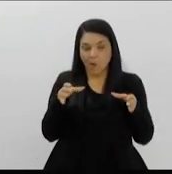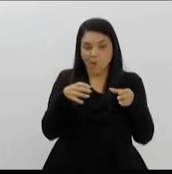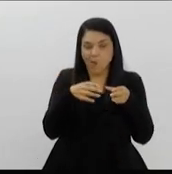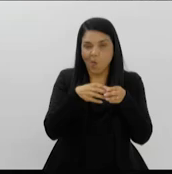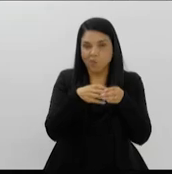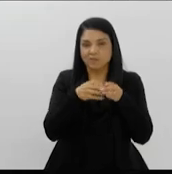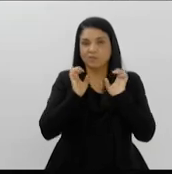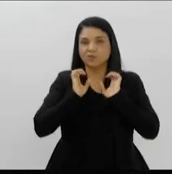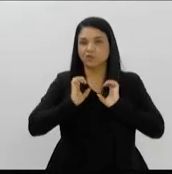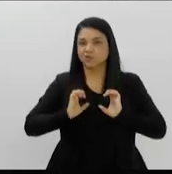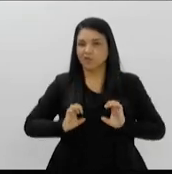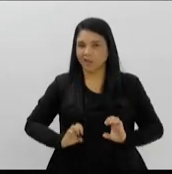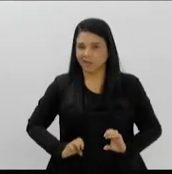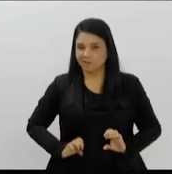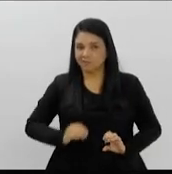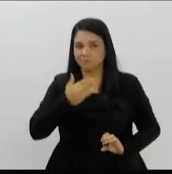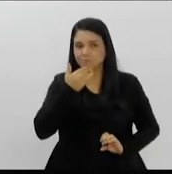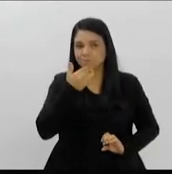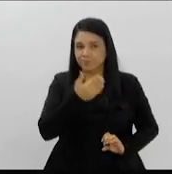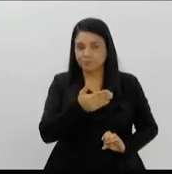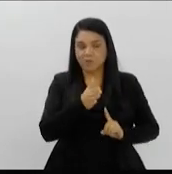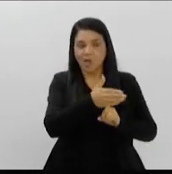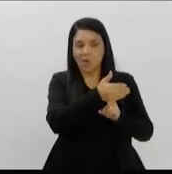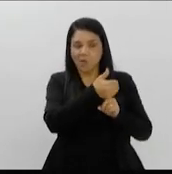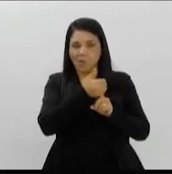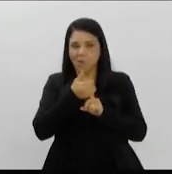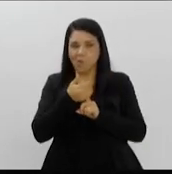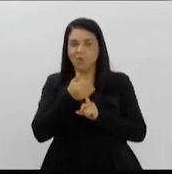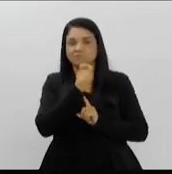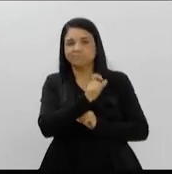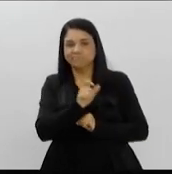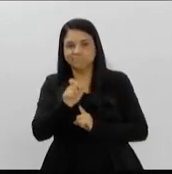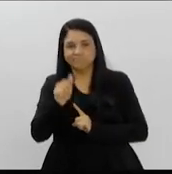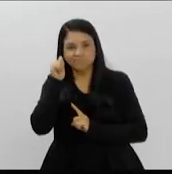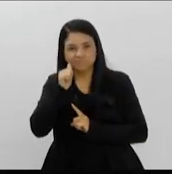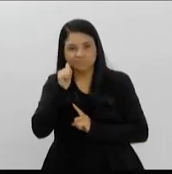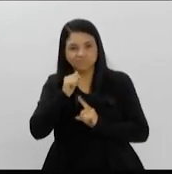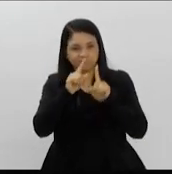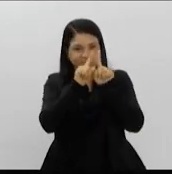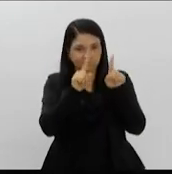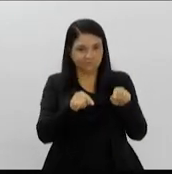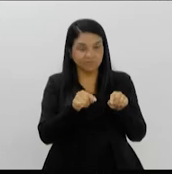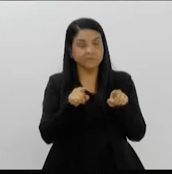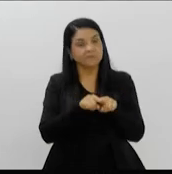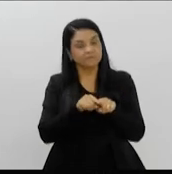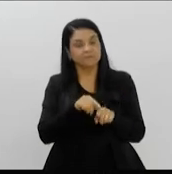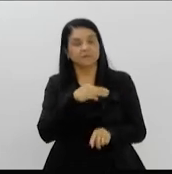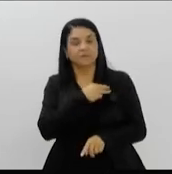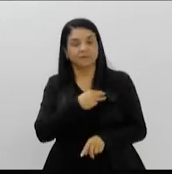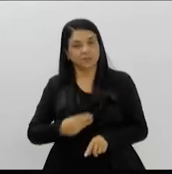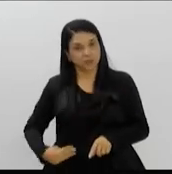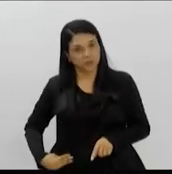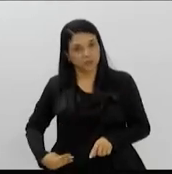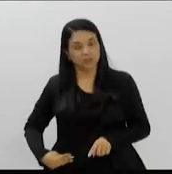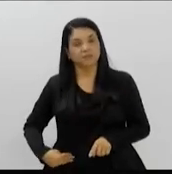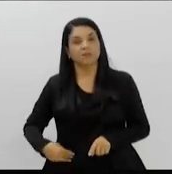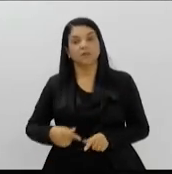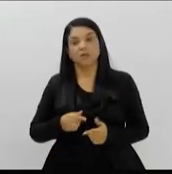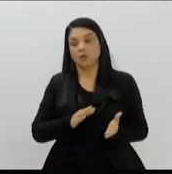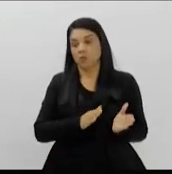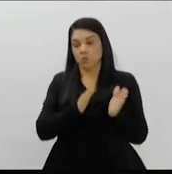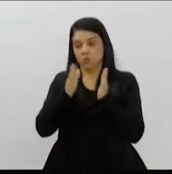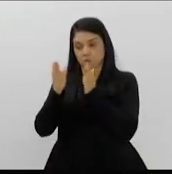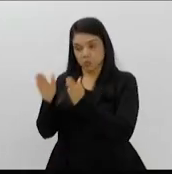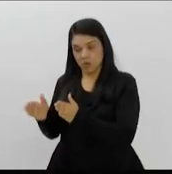de ética, faz o acolhimento das mulheres, das servidoras e da ministra, e, do outro